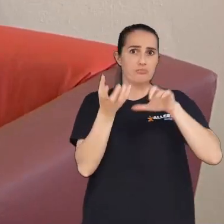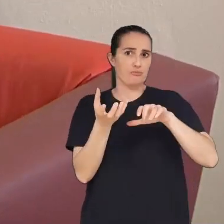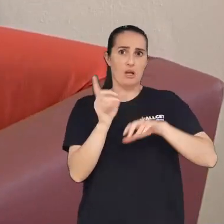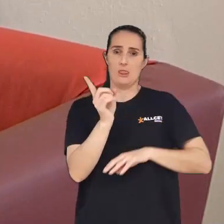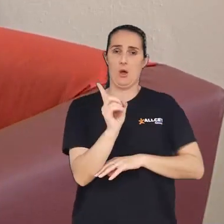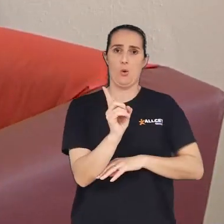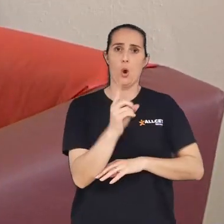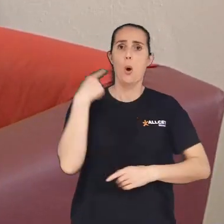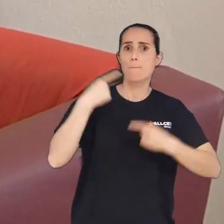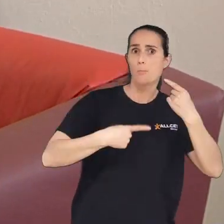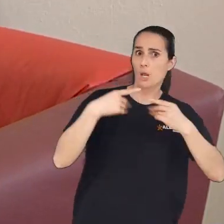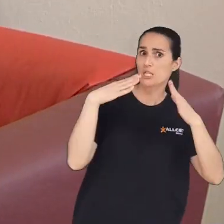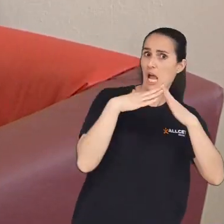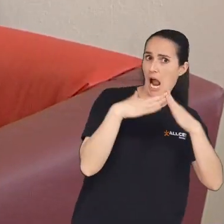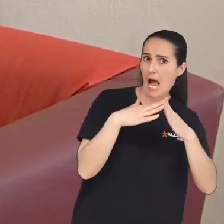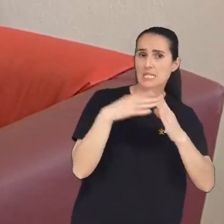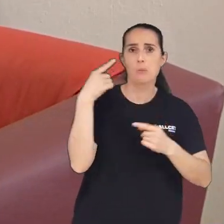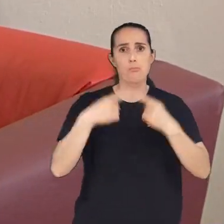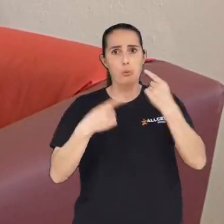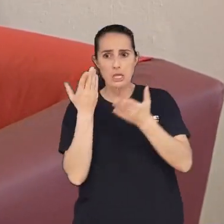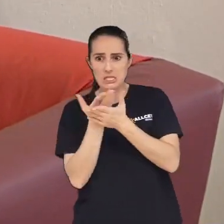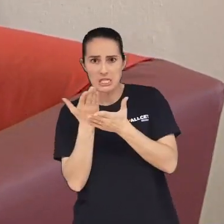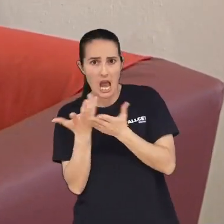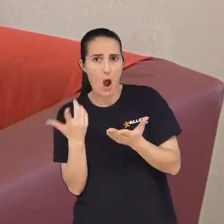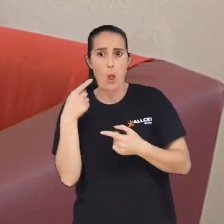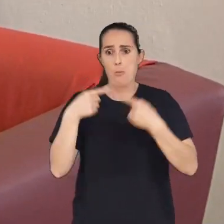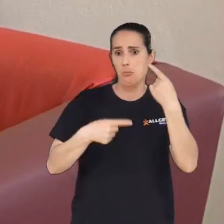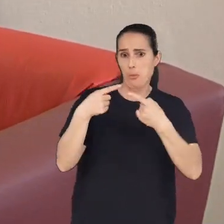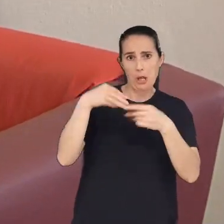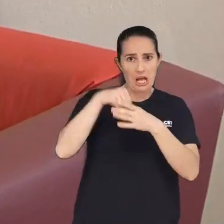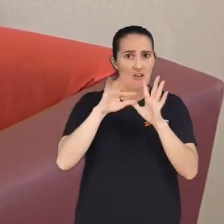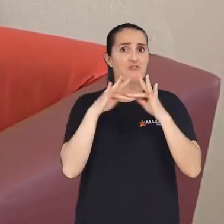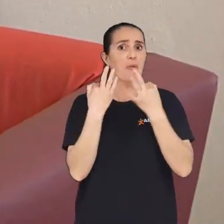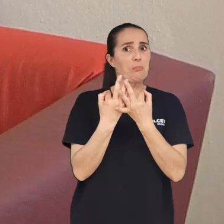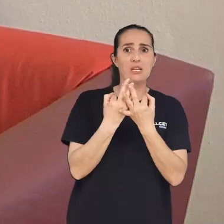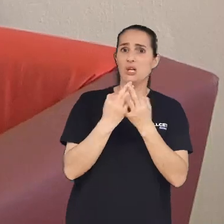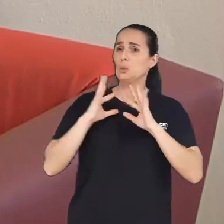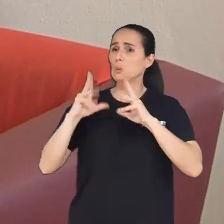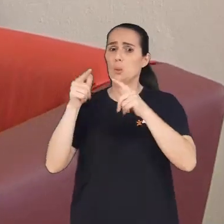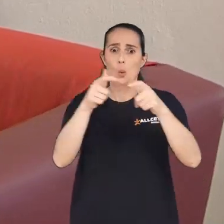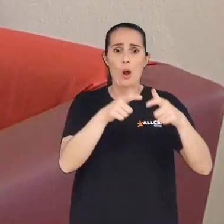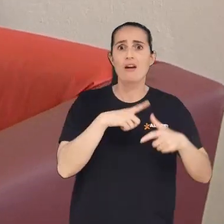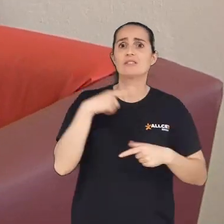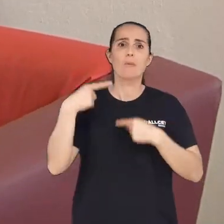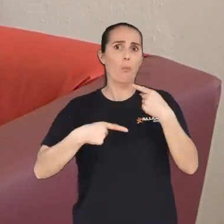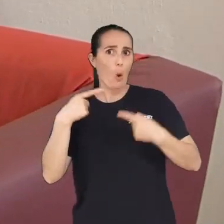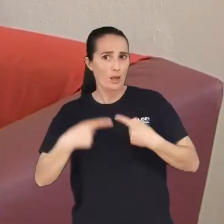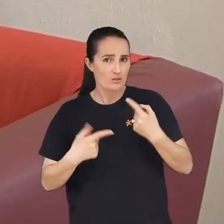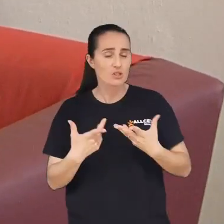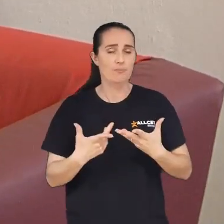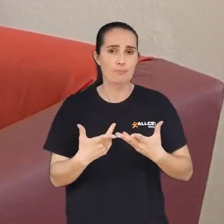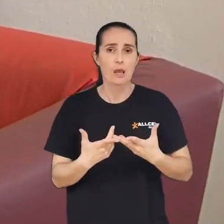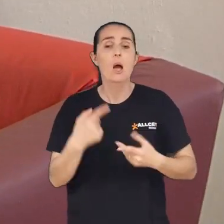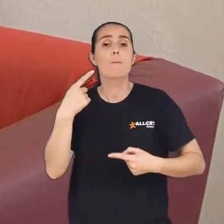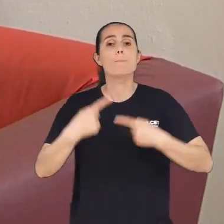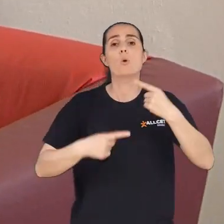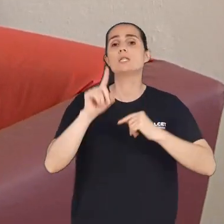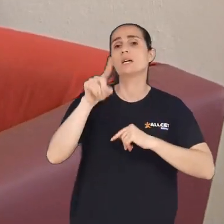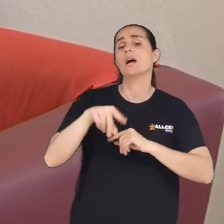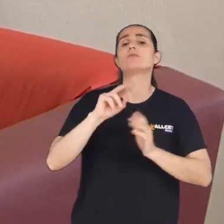Vereadores, o Congresso Nacional. A política se faz em casa, se faz na aula, se faz na família. É